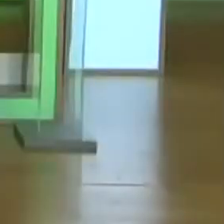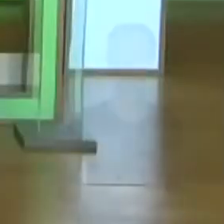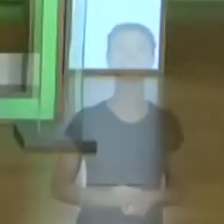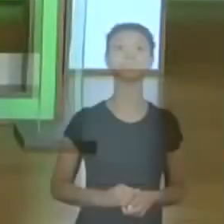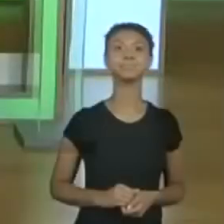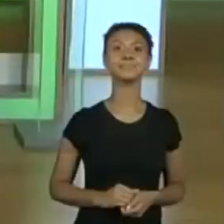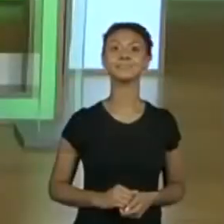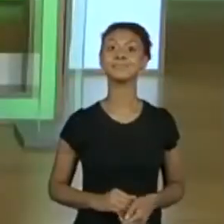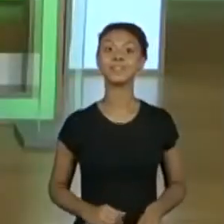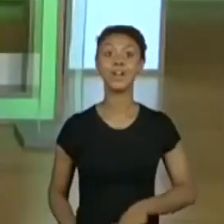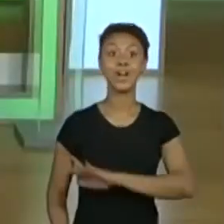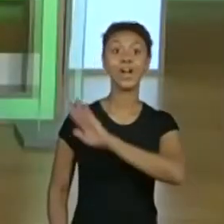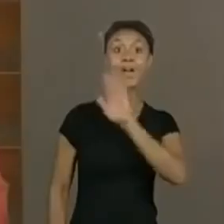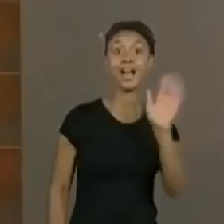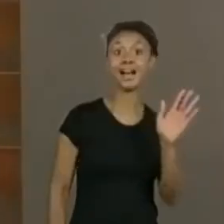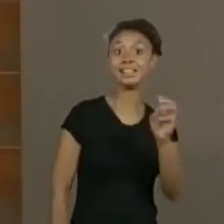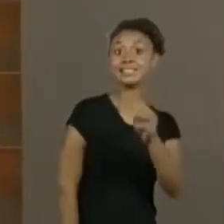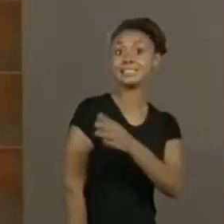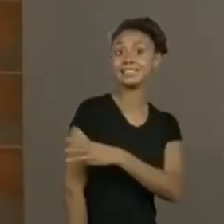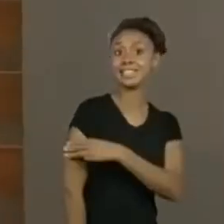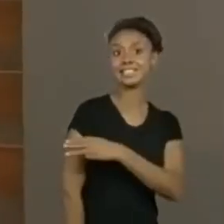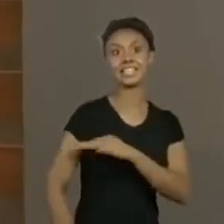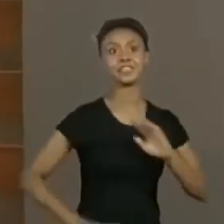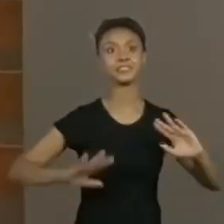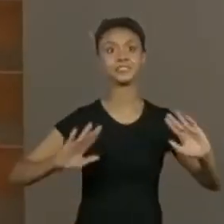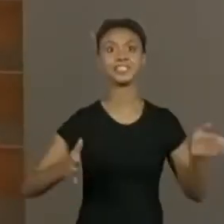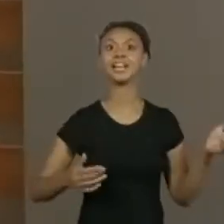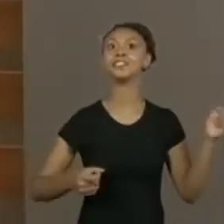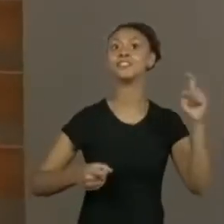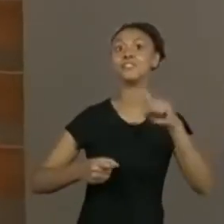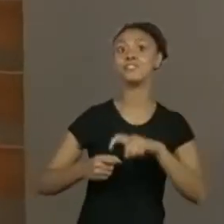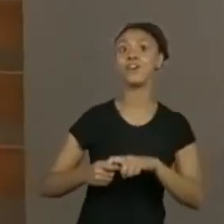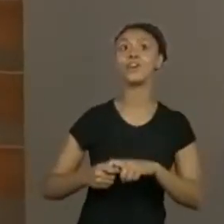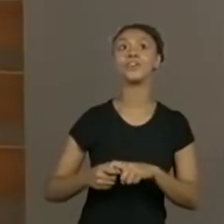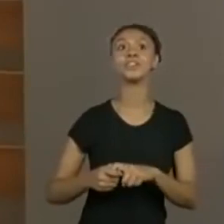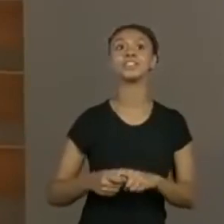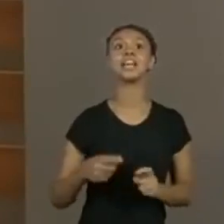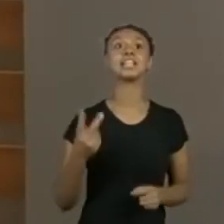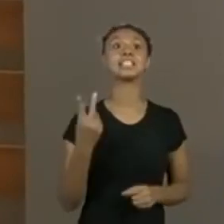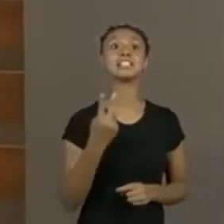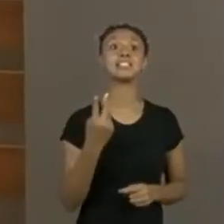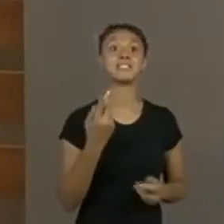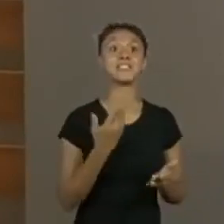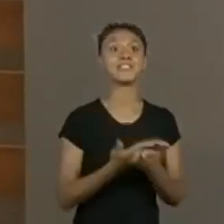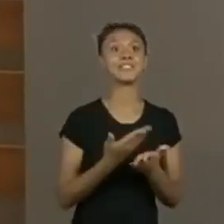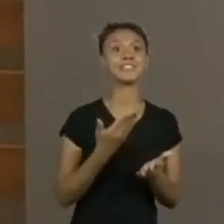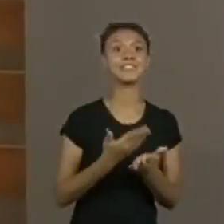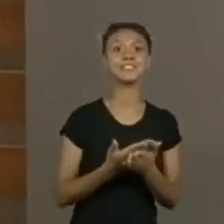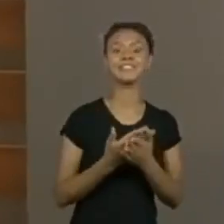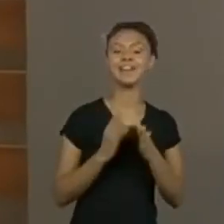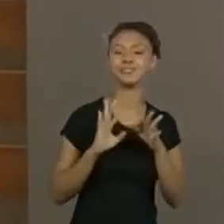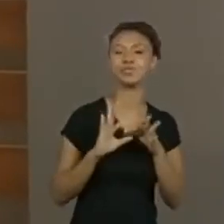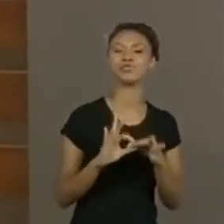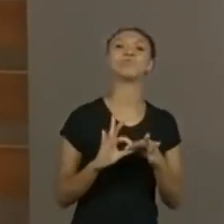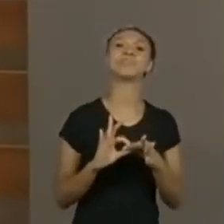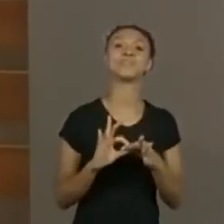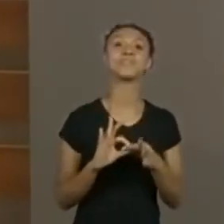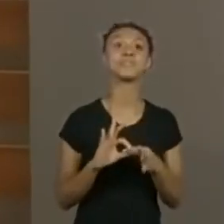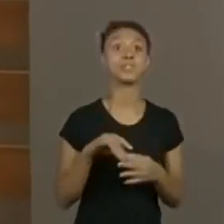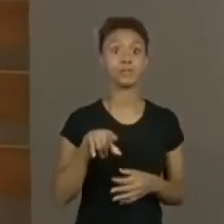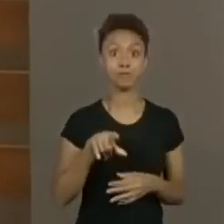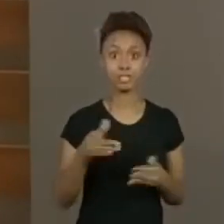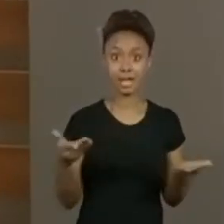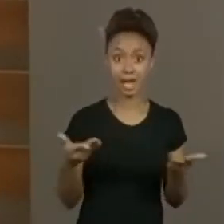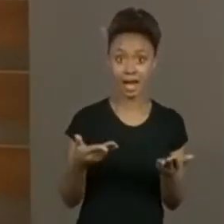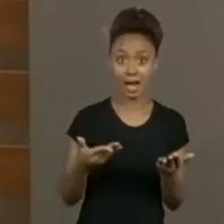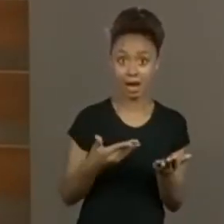Olá, terceiro ano! Voltamos! Voltamos para o nosso segundo momento juntinhos. Para você que está